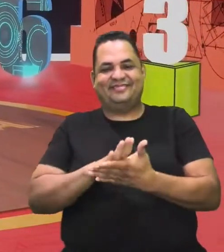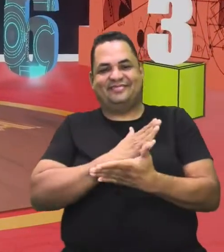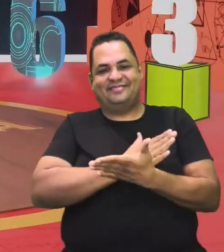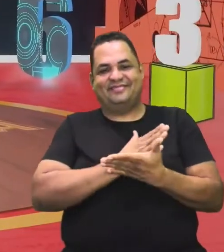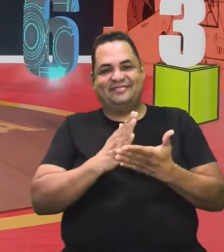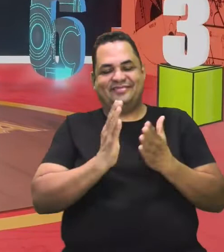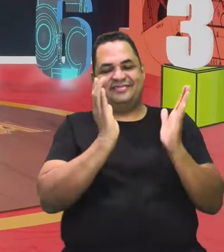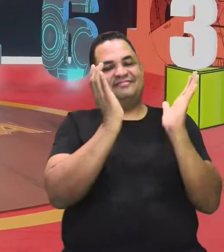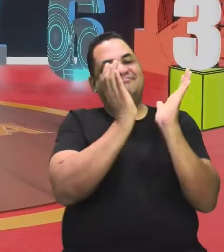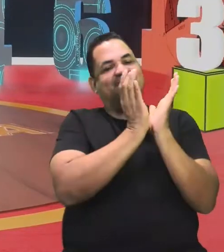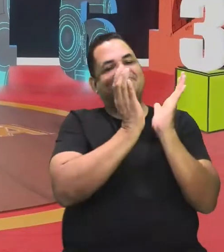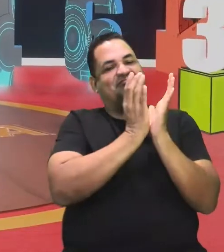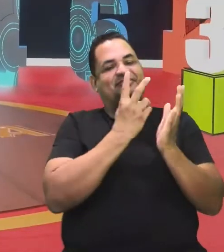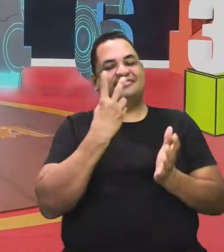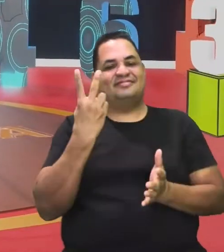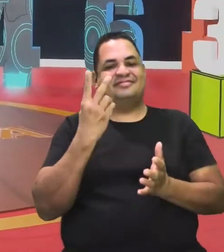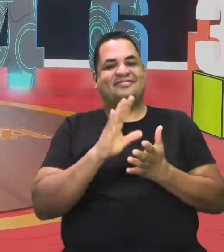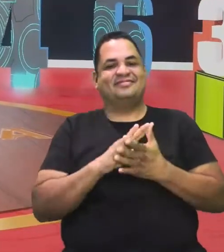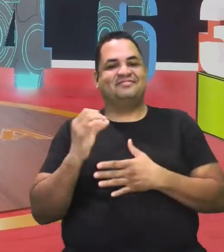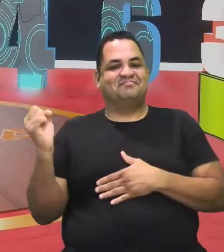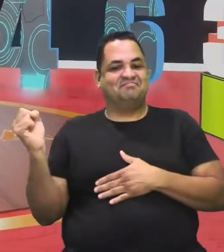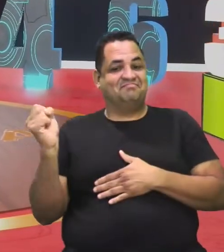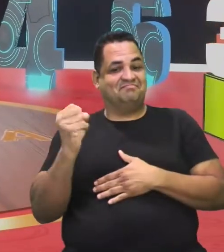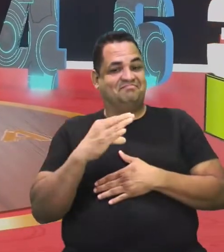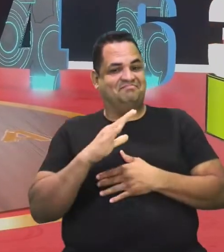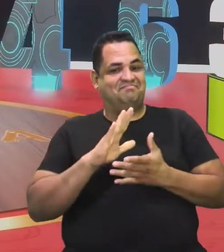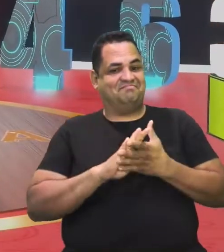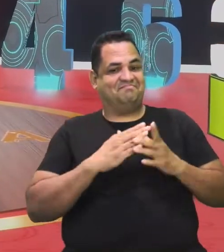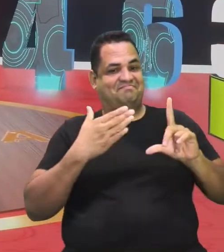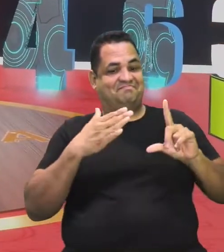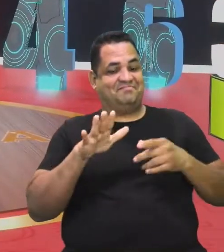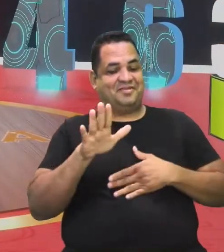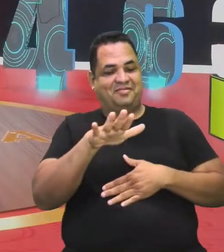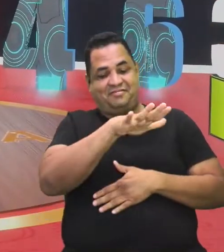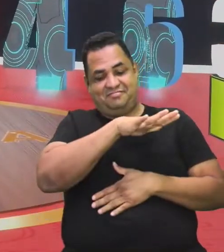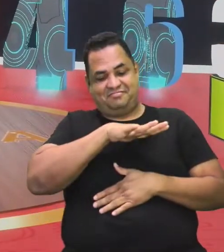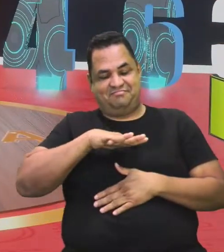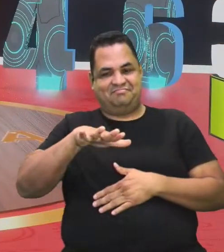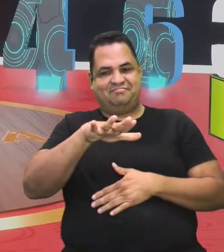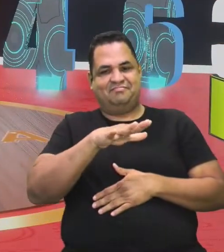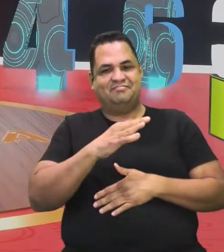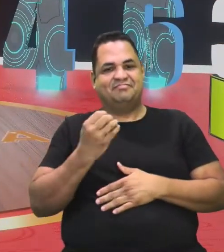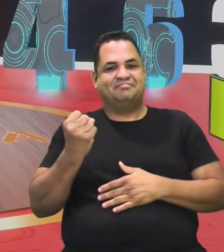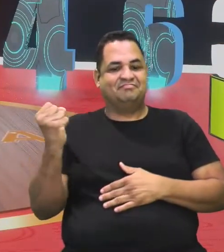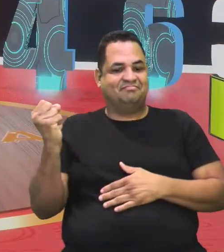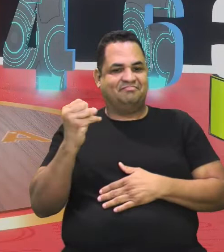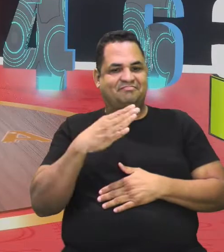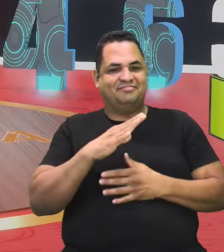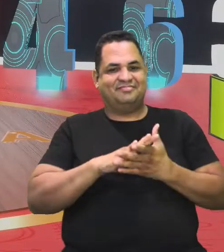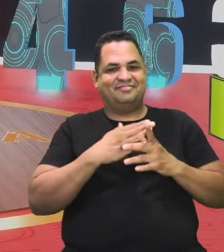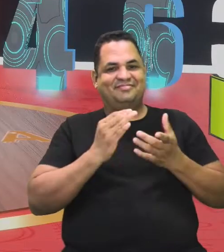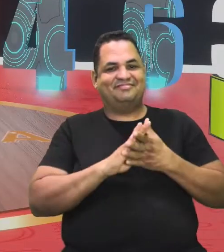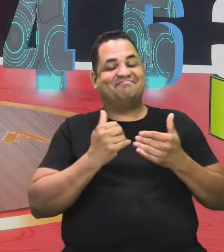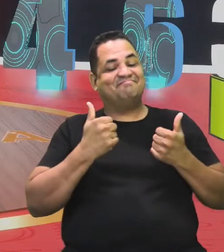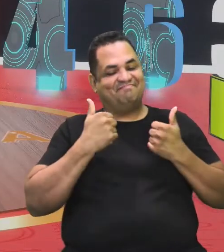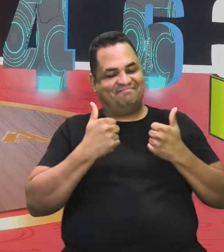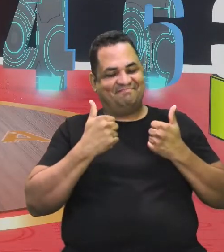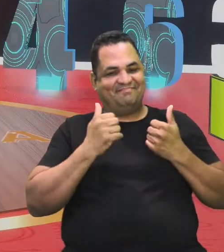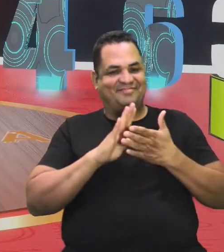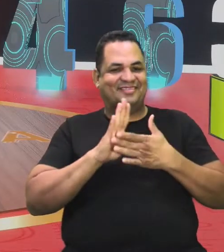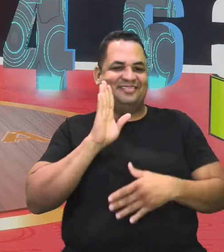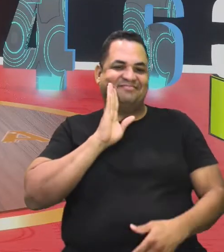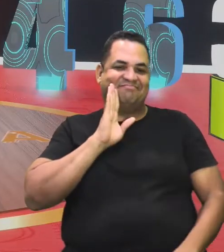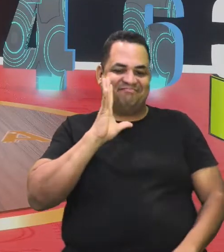início da unidade 2 e a gente vem numa nova roupagem. Oh, né? uau! Olha que top, professor Sam, o que você achou?